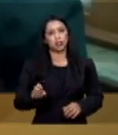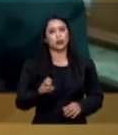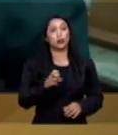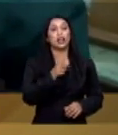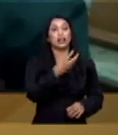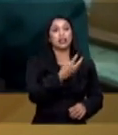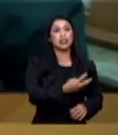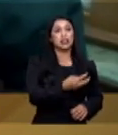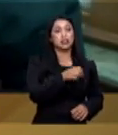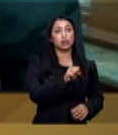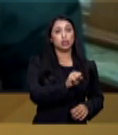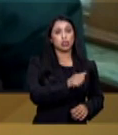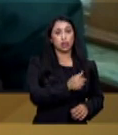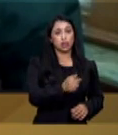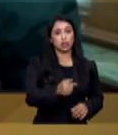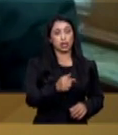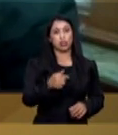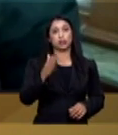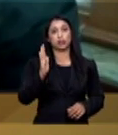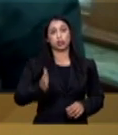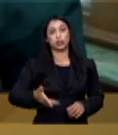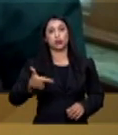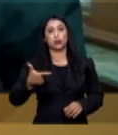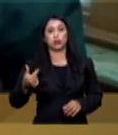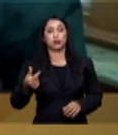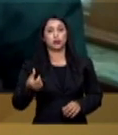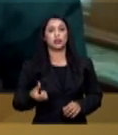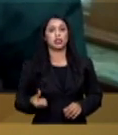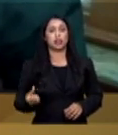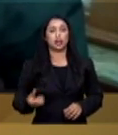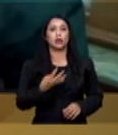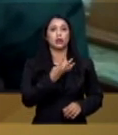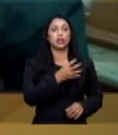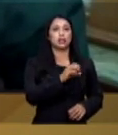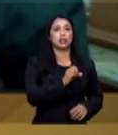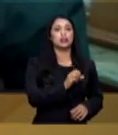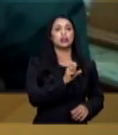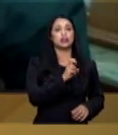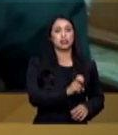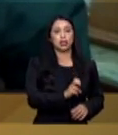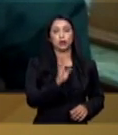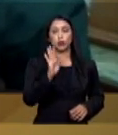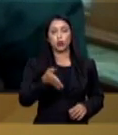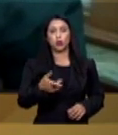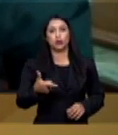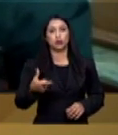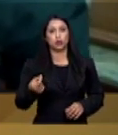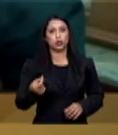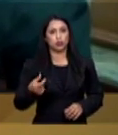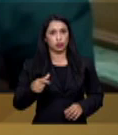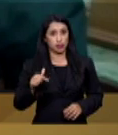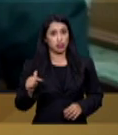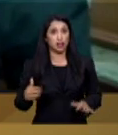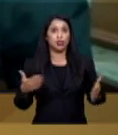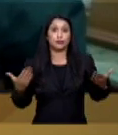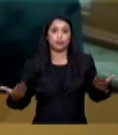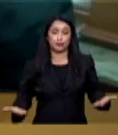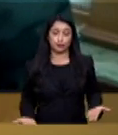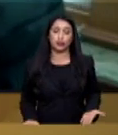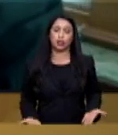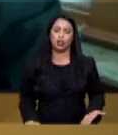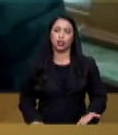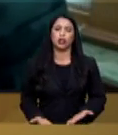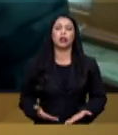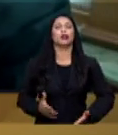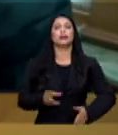387 de 2006 e a 405 de 2007. Ou seja, é realmente